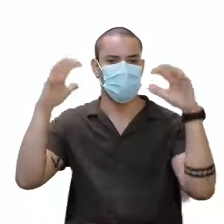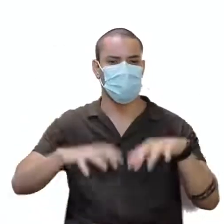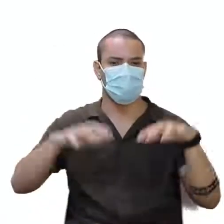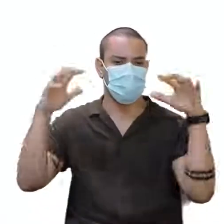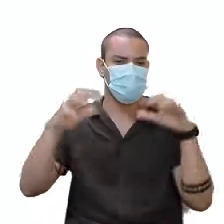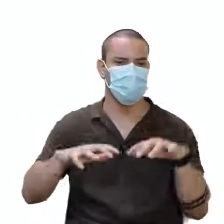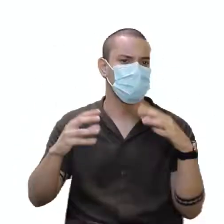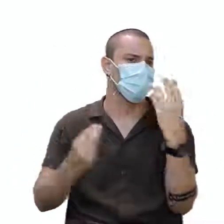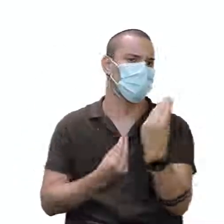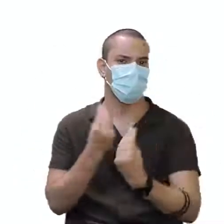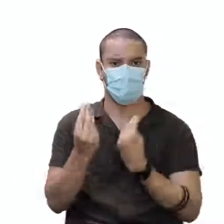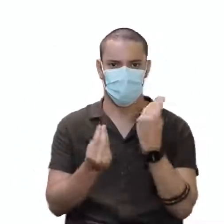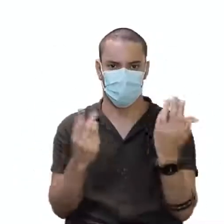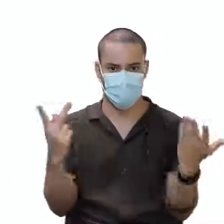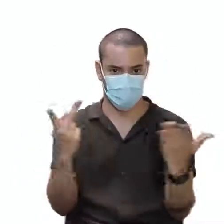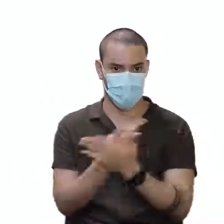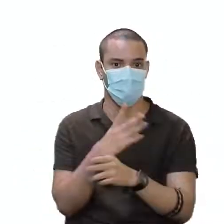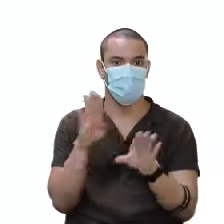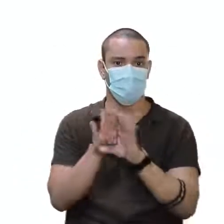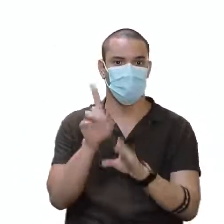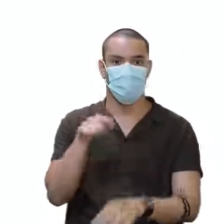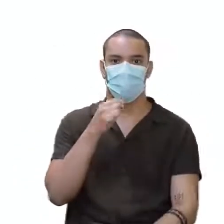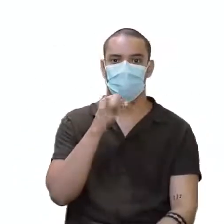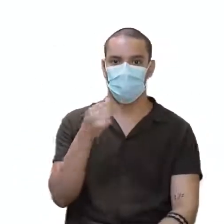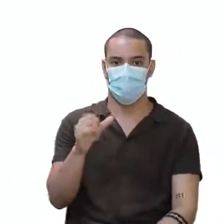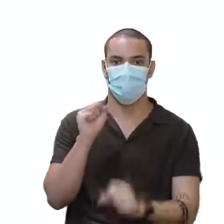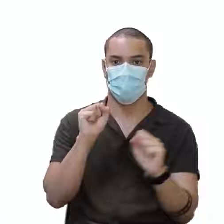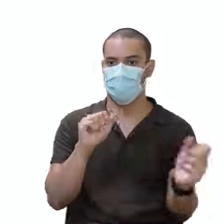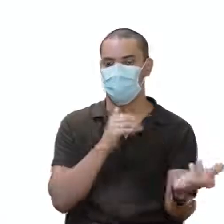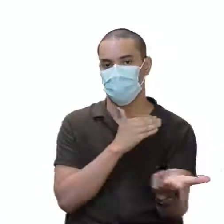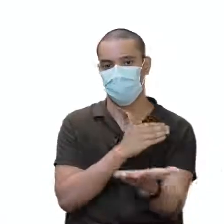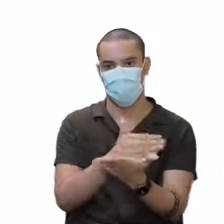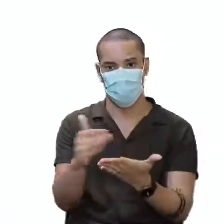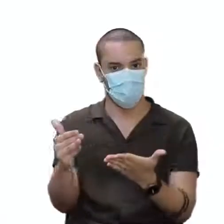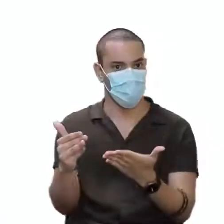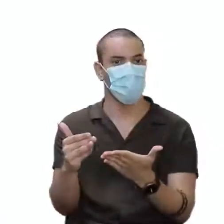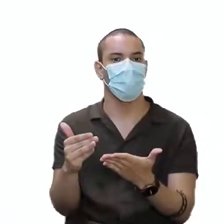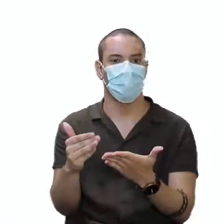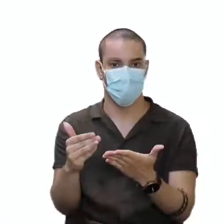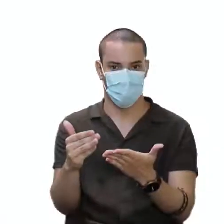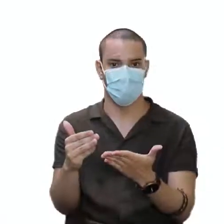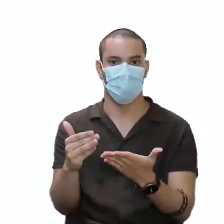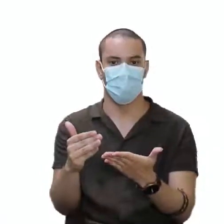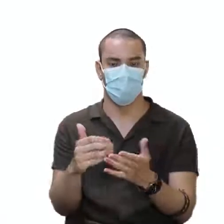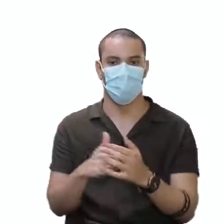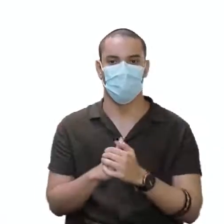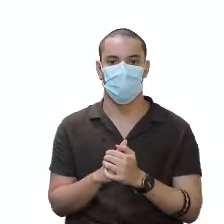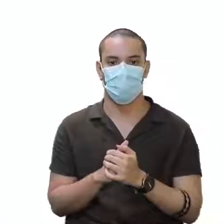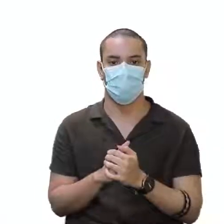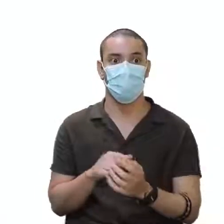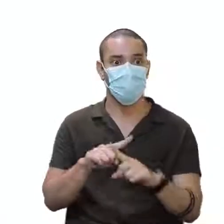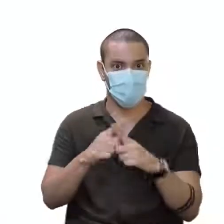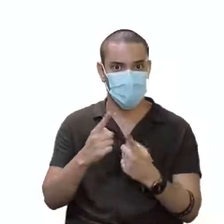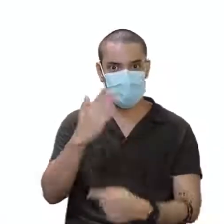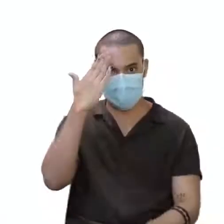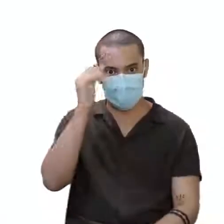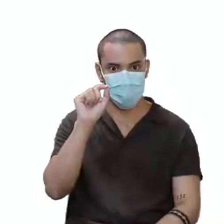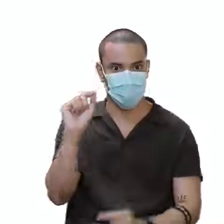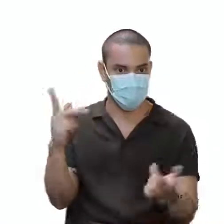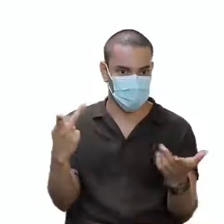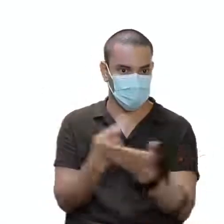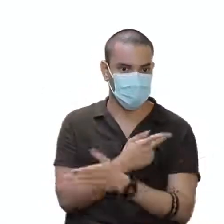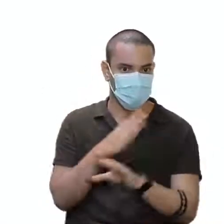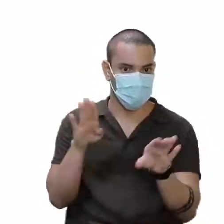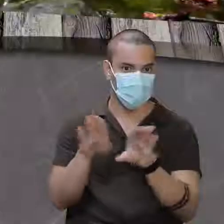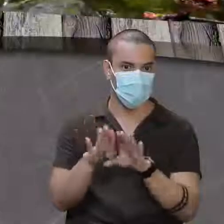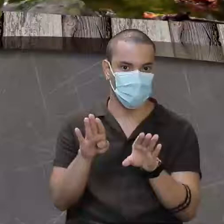Tempestades. A tempestade também é uma corrente elétrica, então pode provocar o início de incêndio, sim. Mas sabe o que acontece também? Olha aqui para mim,